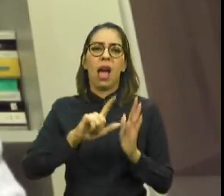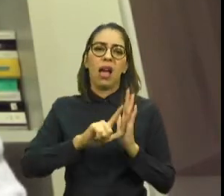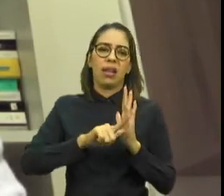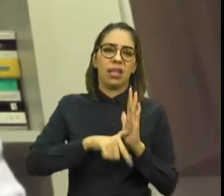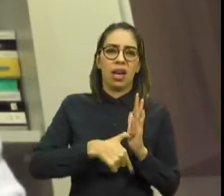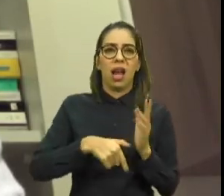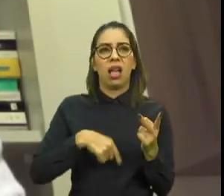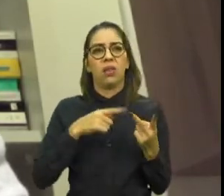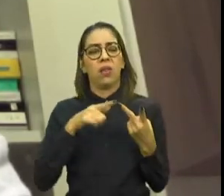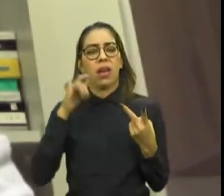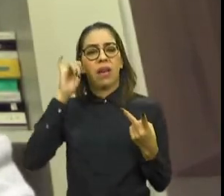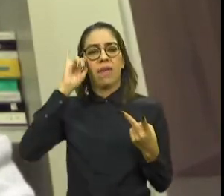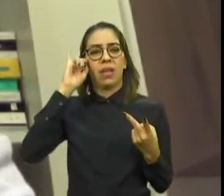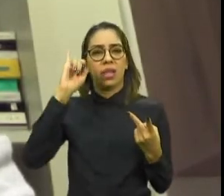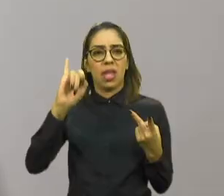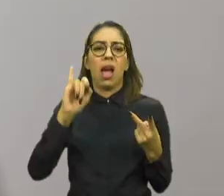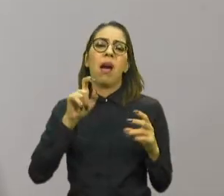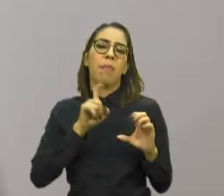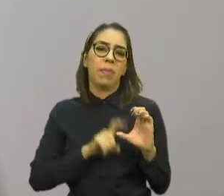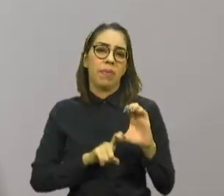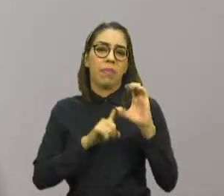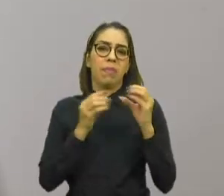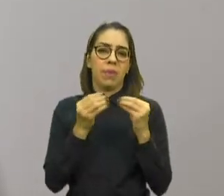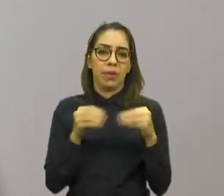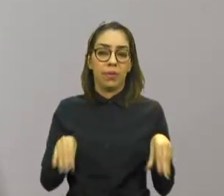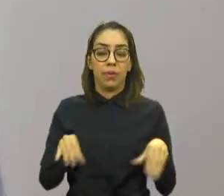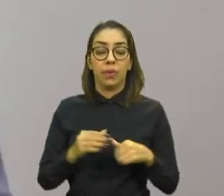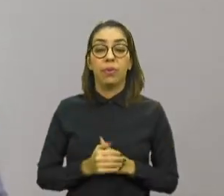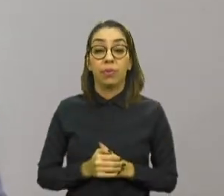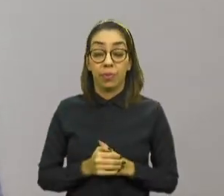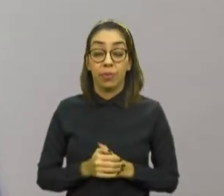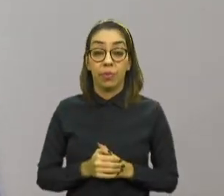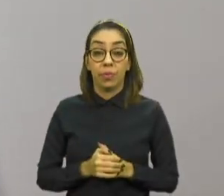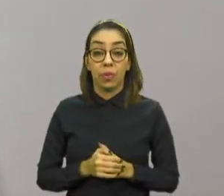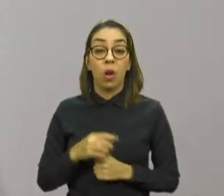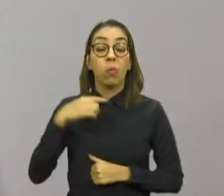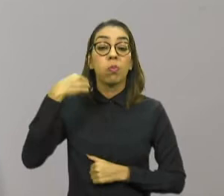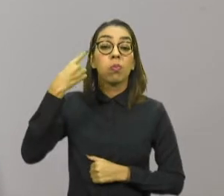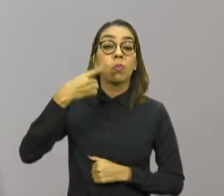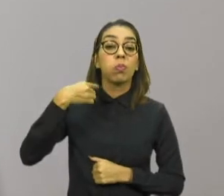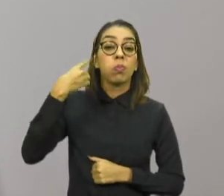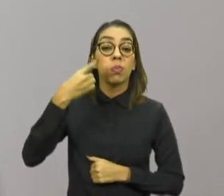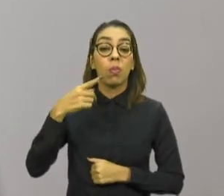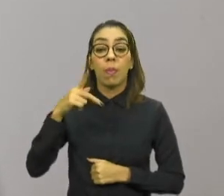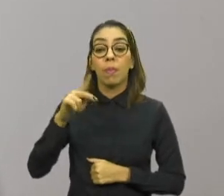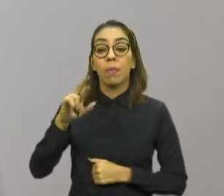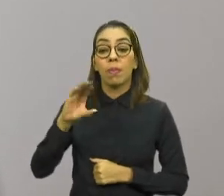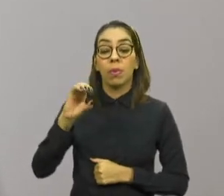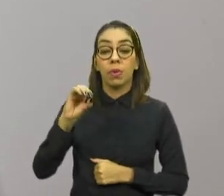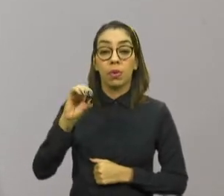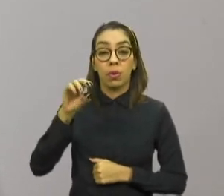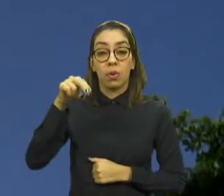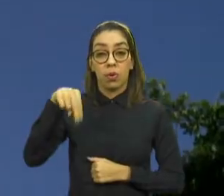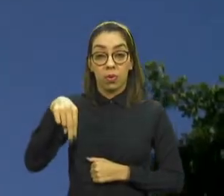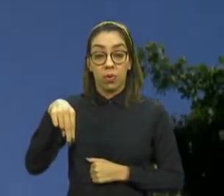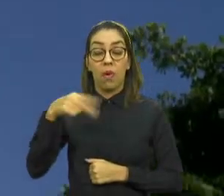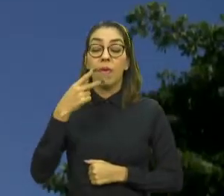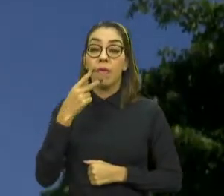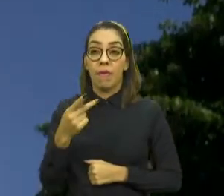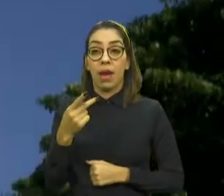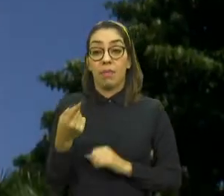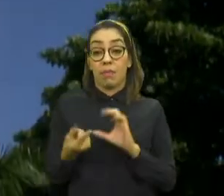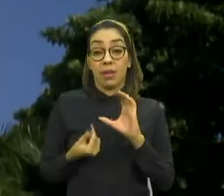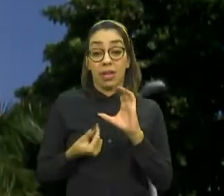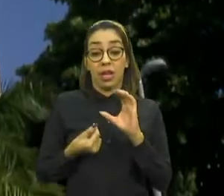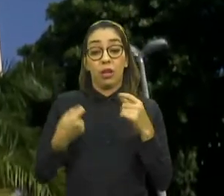inadimplente junto à instituição financeira. O advogado do PROCON Assembleia recomenda que os consumidores busquem analisar